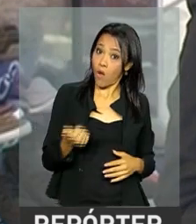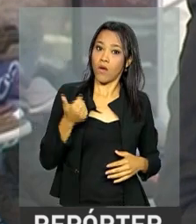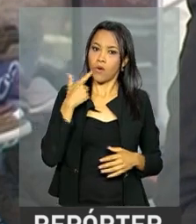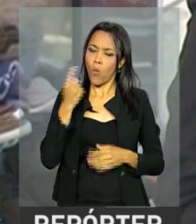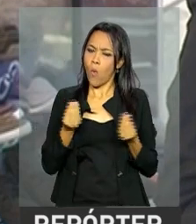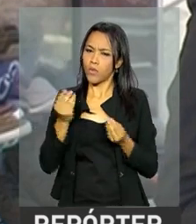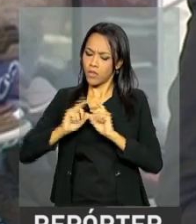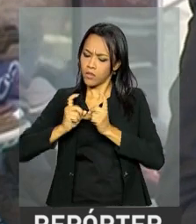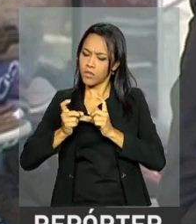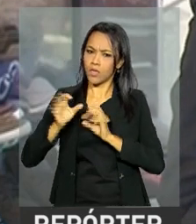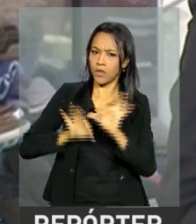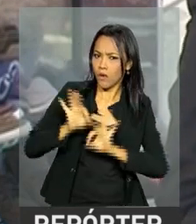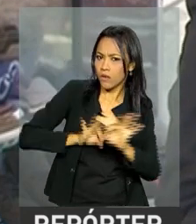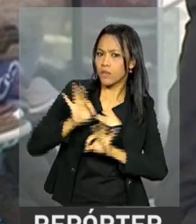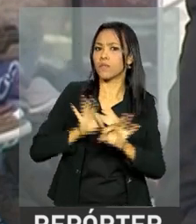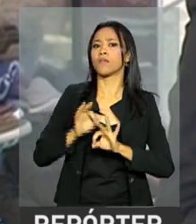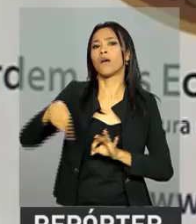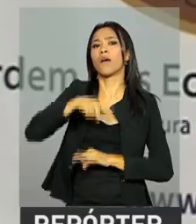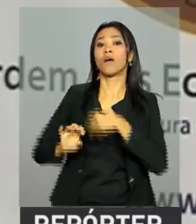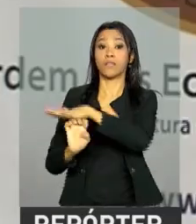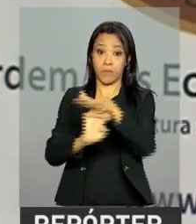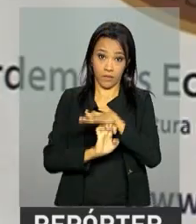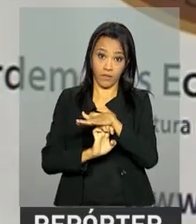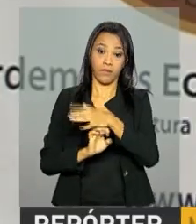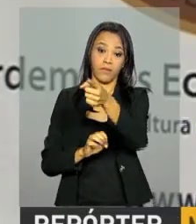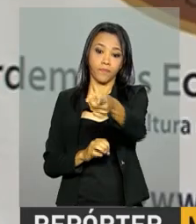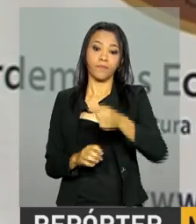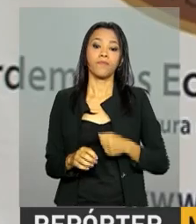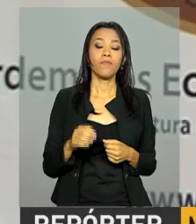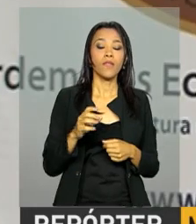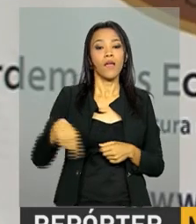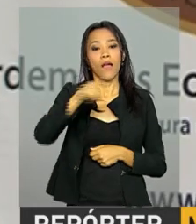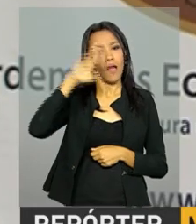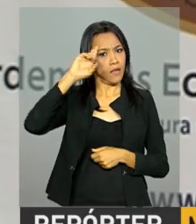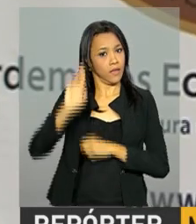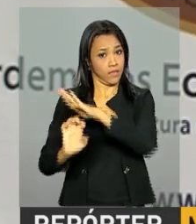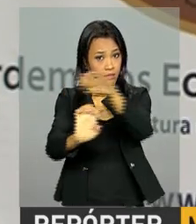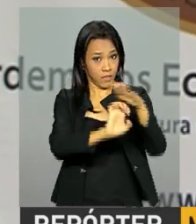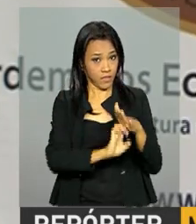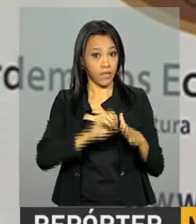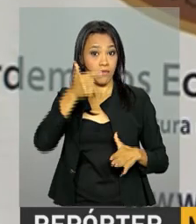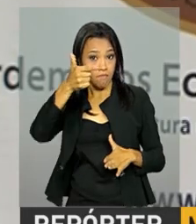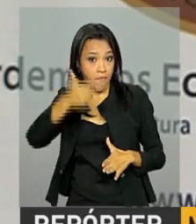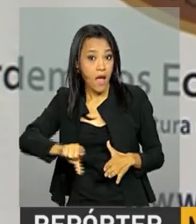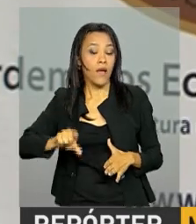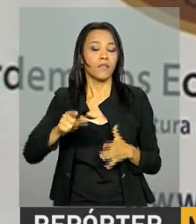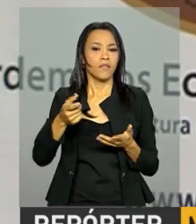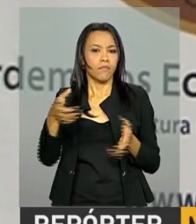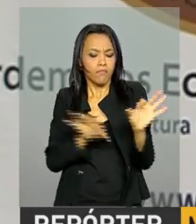planejamento e investimentos para as empresas o empresário terá mais condições de produzir a custo